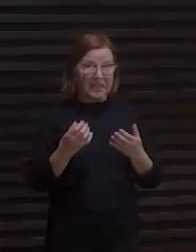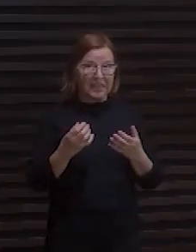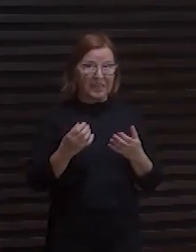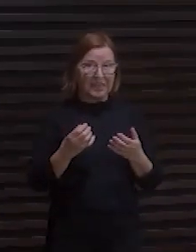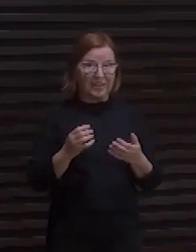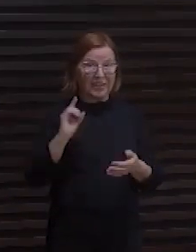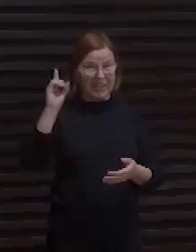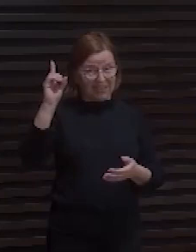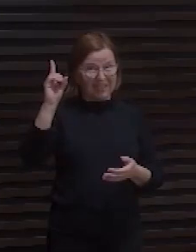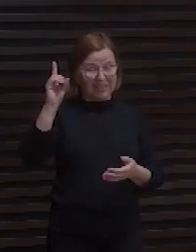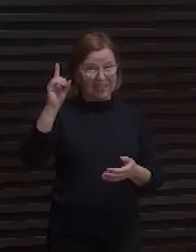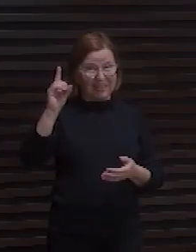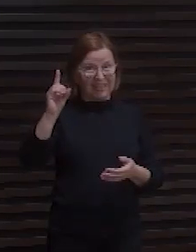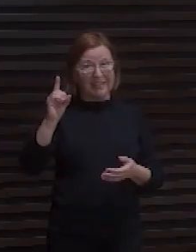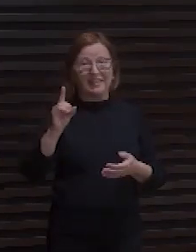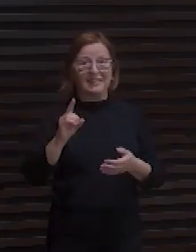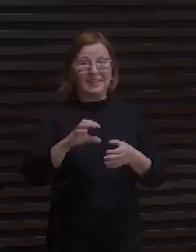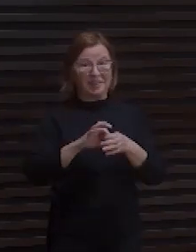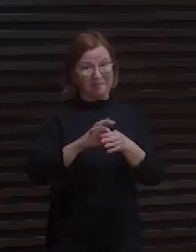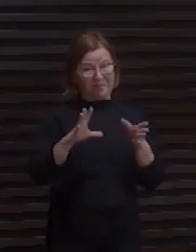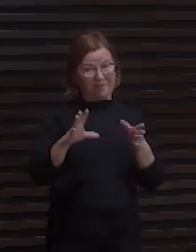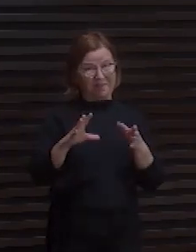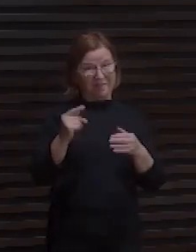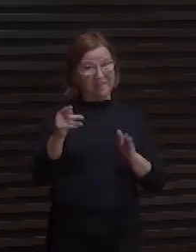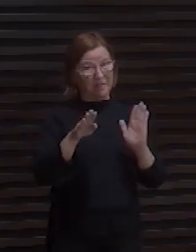Deus num projeto que é teu, pessoal.